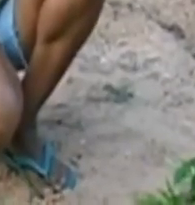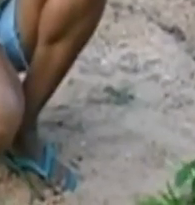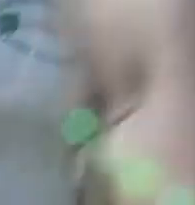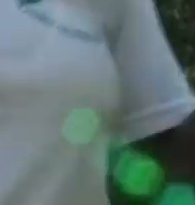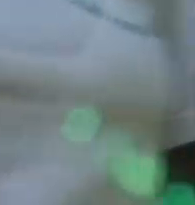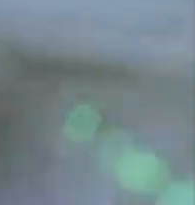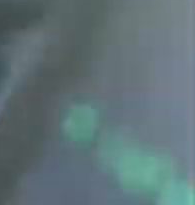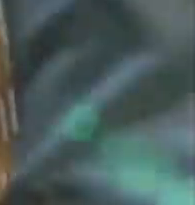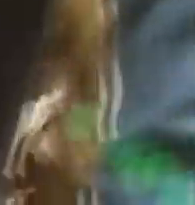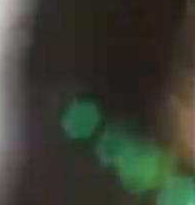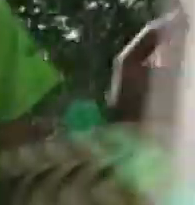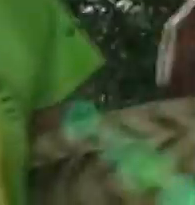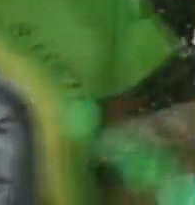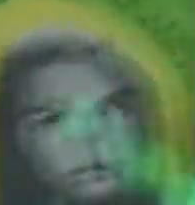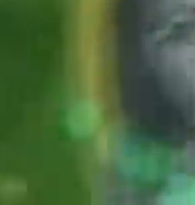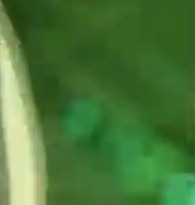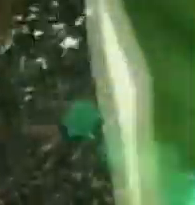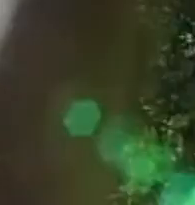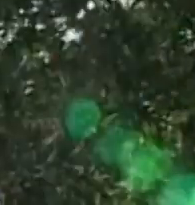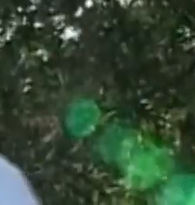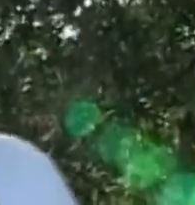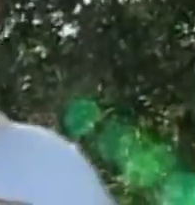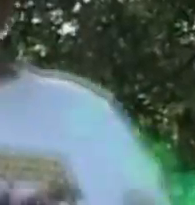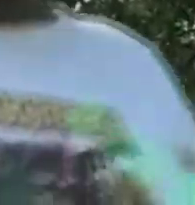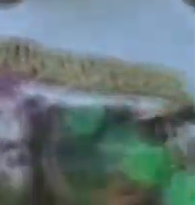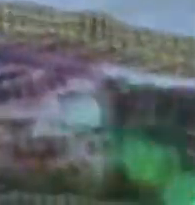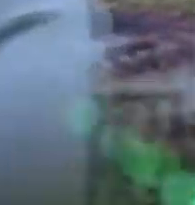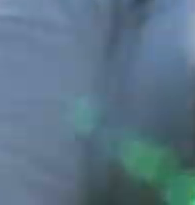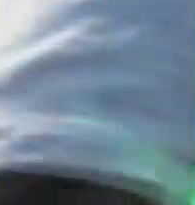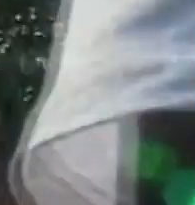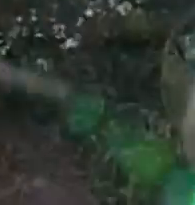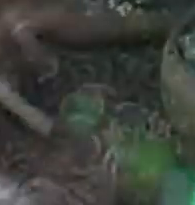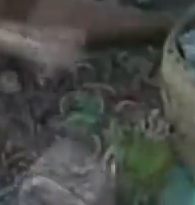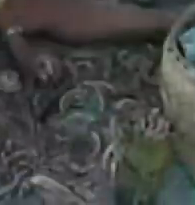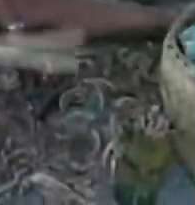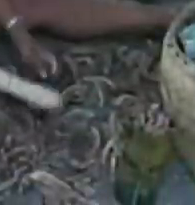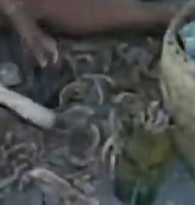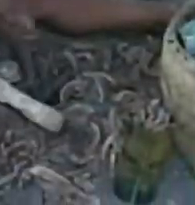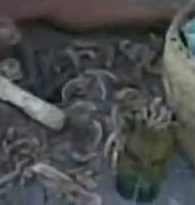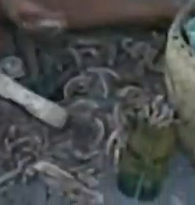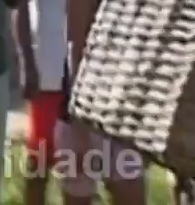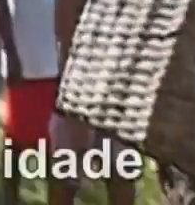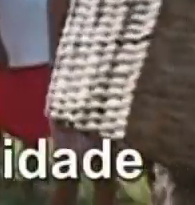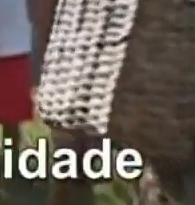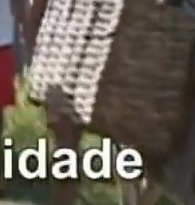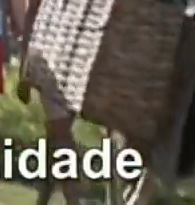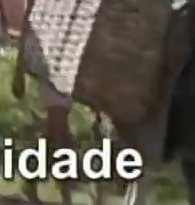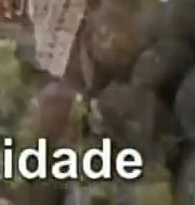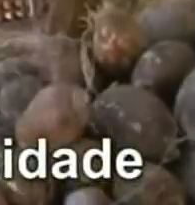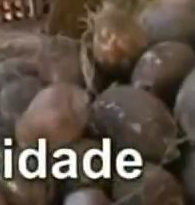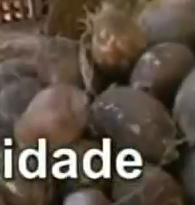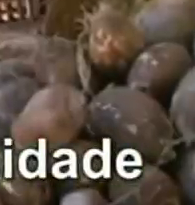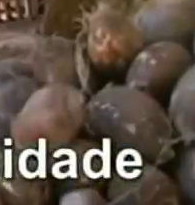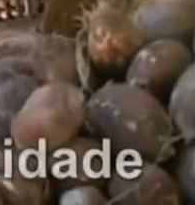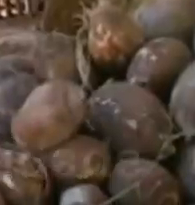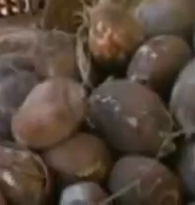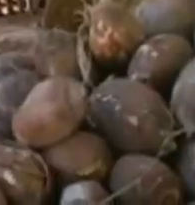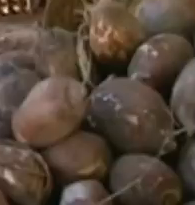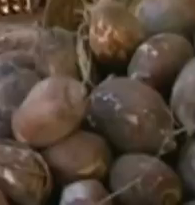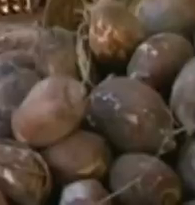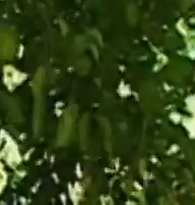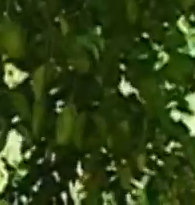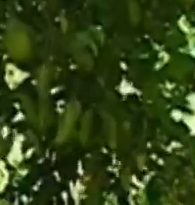vivas a cultura EA tradição que vem da terra e assim garantem a preservação da agrobiodiversidade